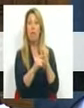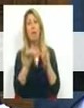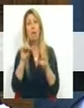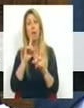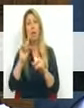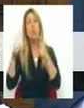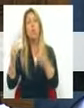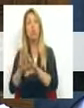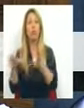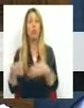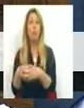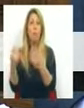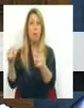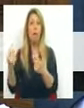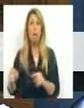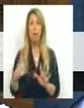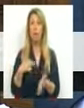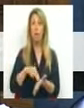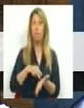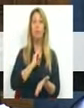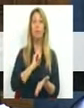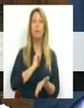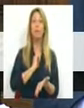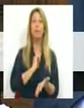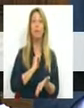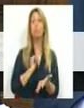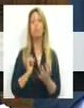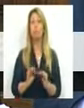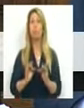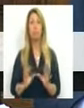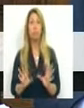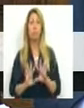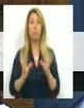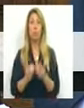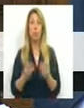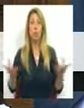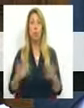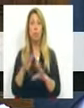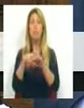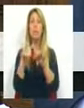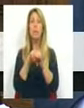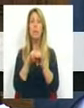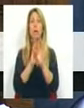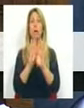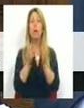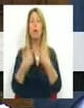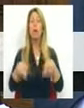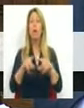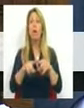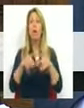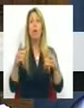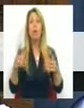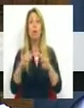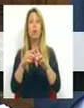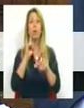a realizar. A minha presença era total, participava em reuniões de comitês de ALCO, em reuniões